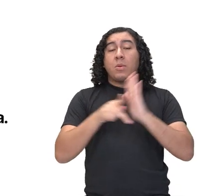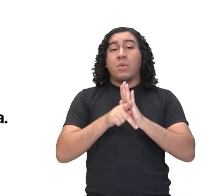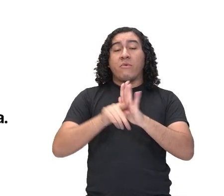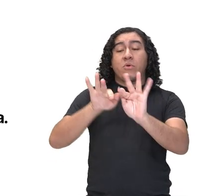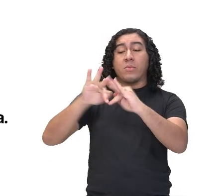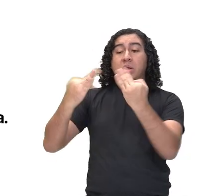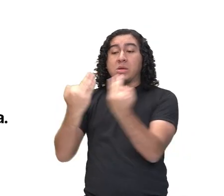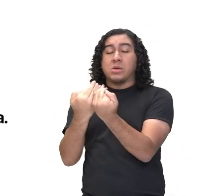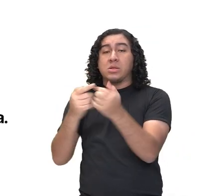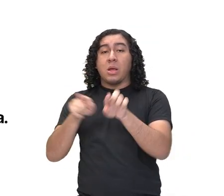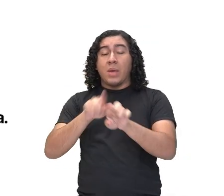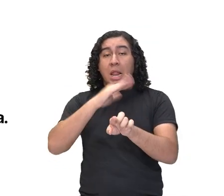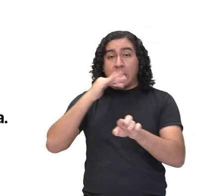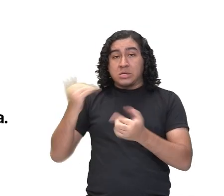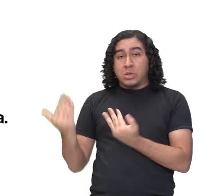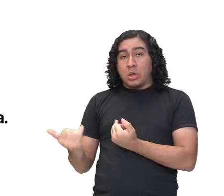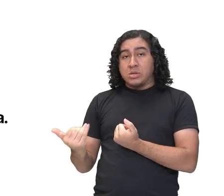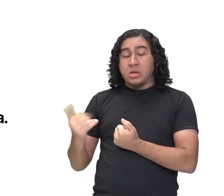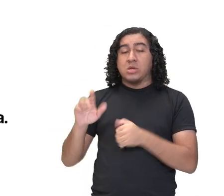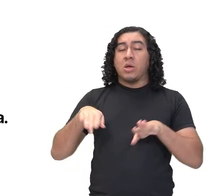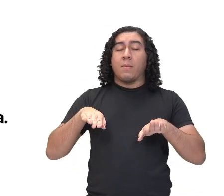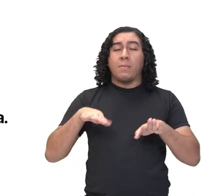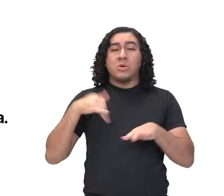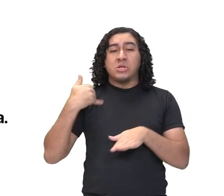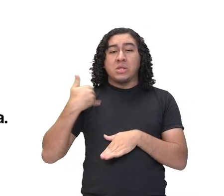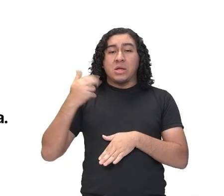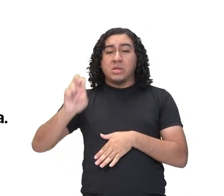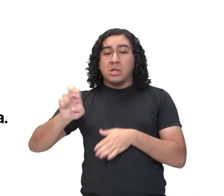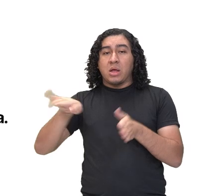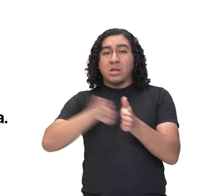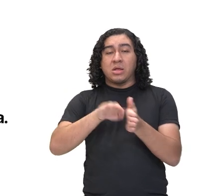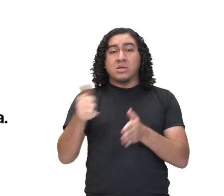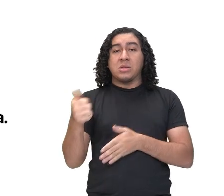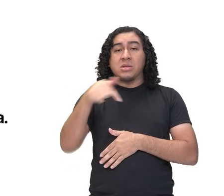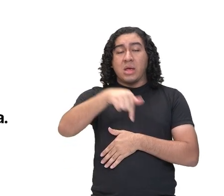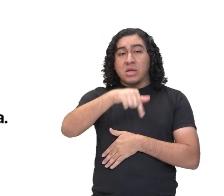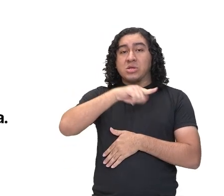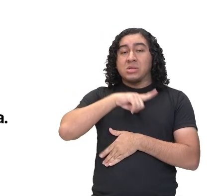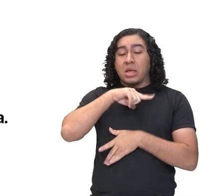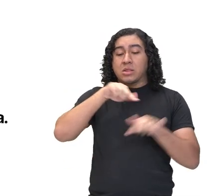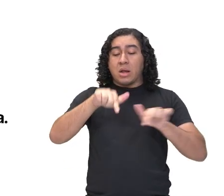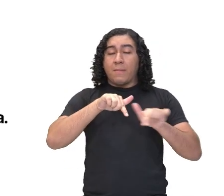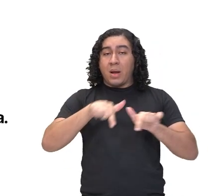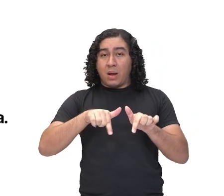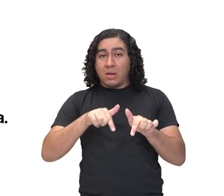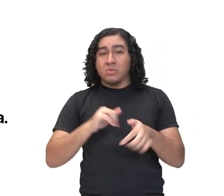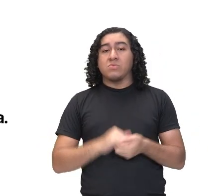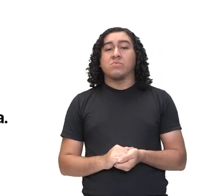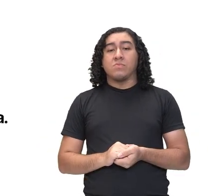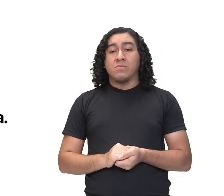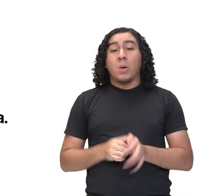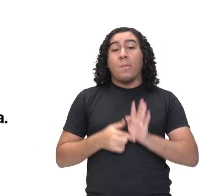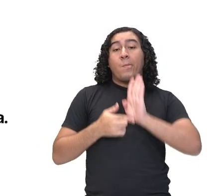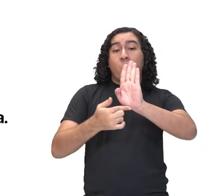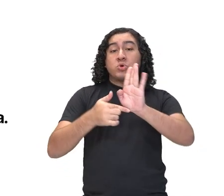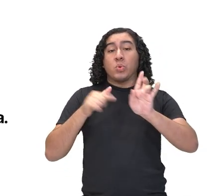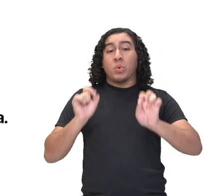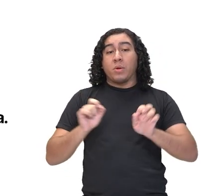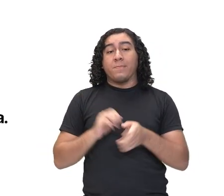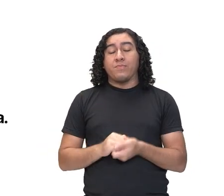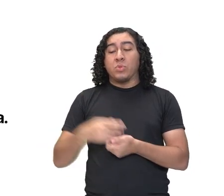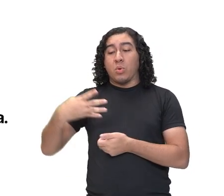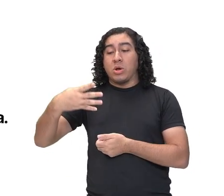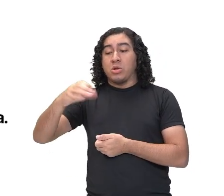e adolescentes entre 5 e 17 anos em situação de trabalho infantil revela que